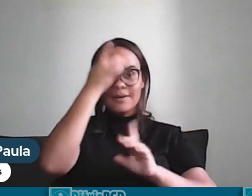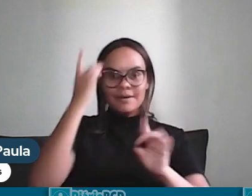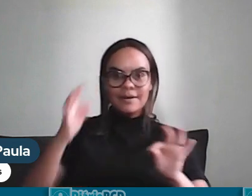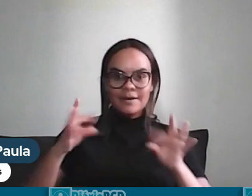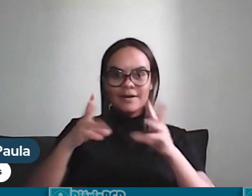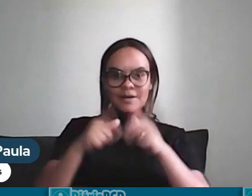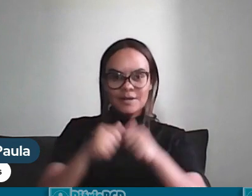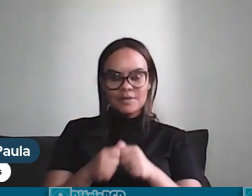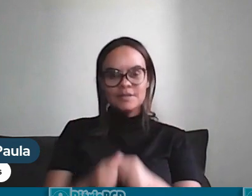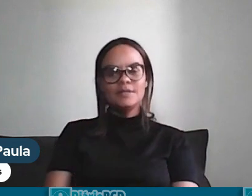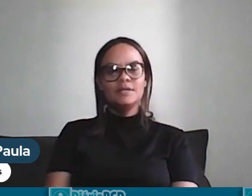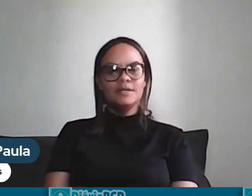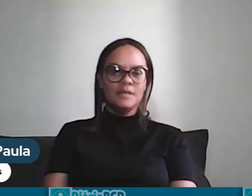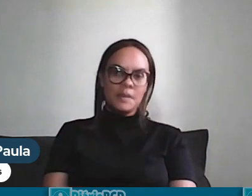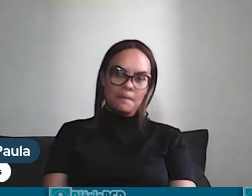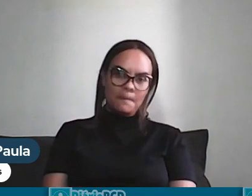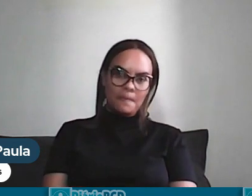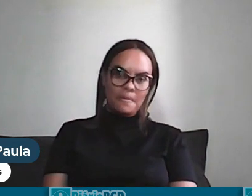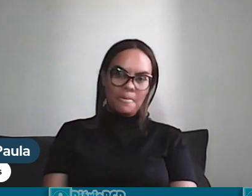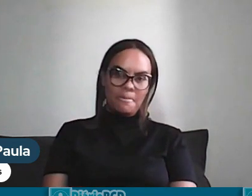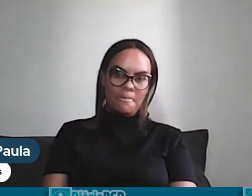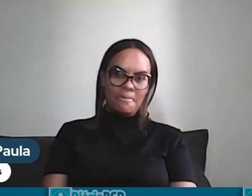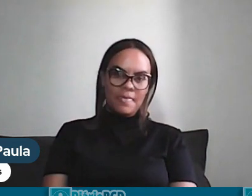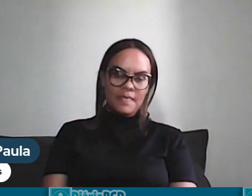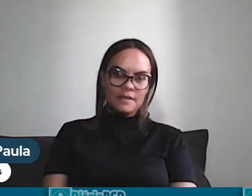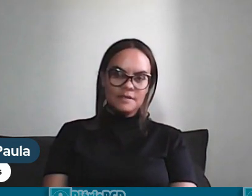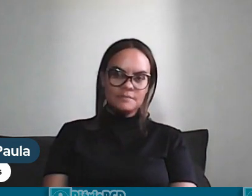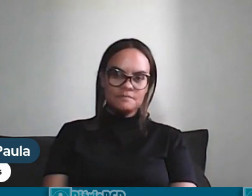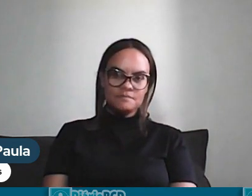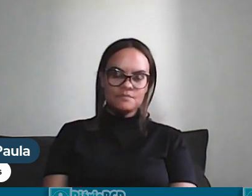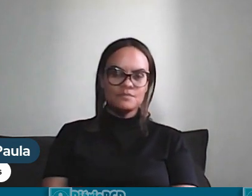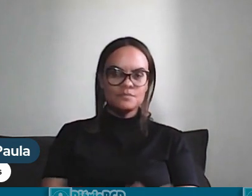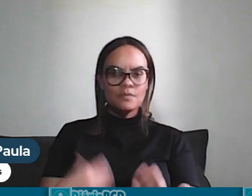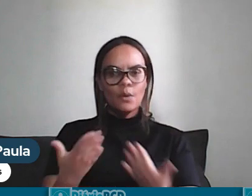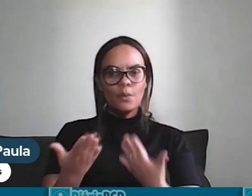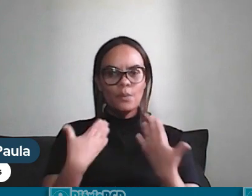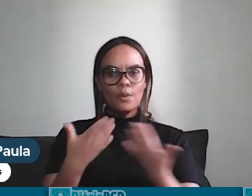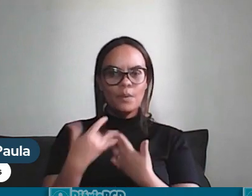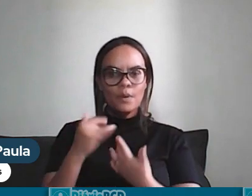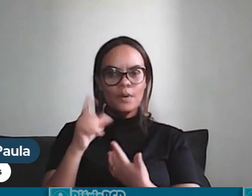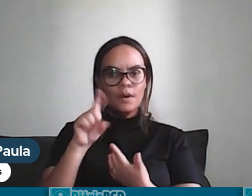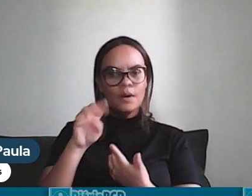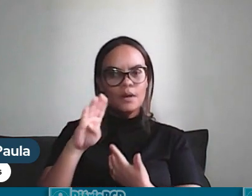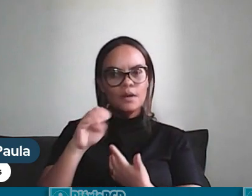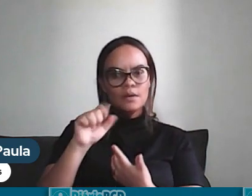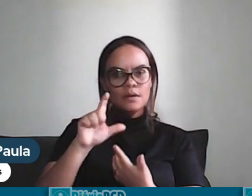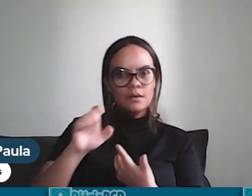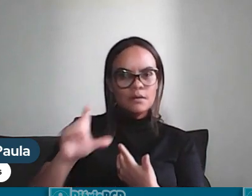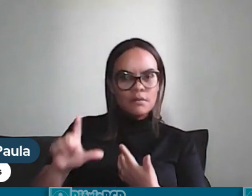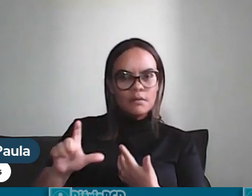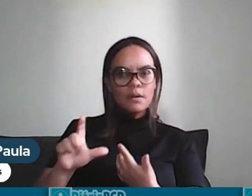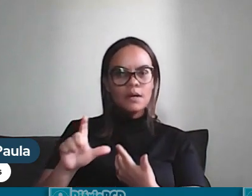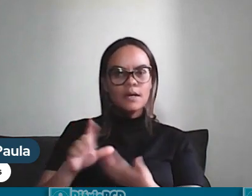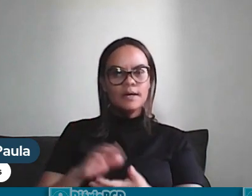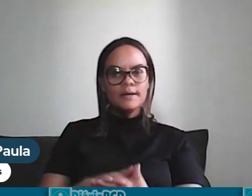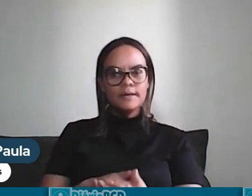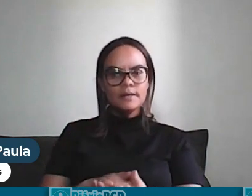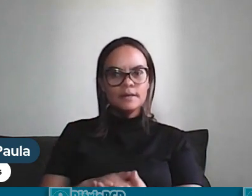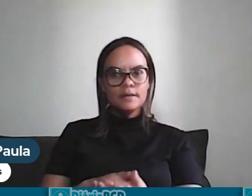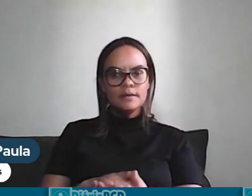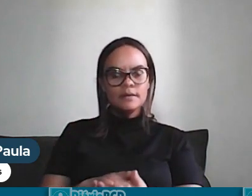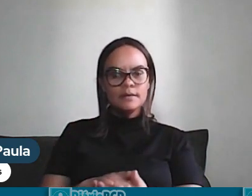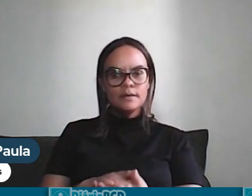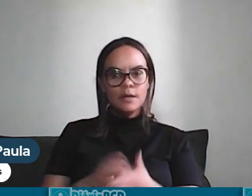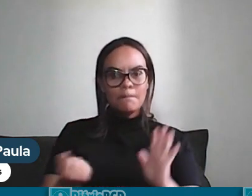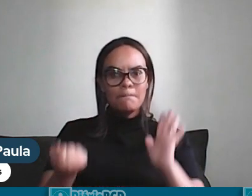esses números. Doutora, eu estava conversando com a doutora Isabel e ela conversou comigo sobre macrodados.